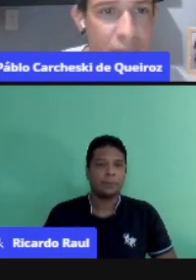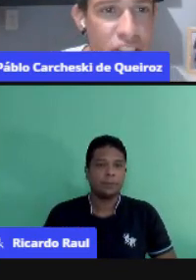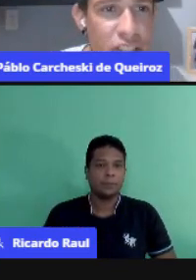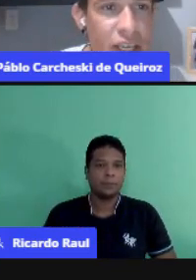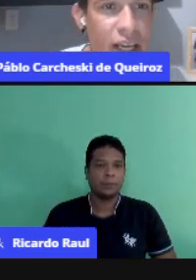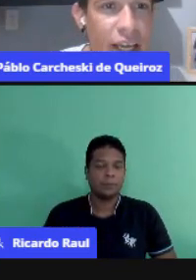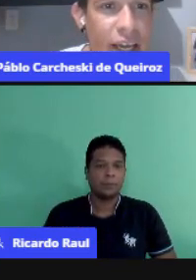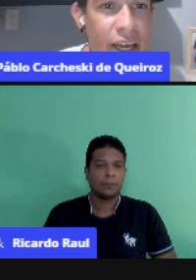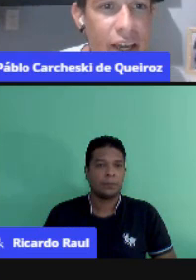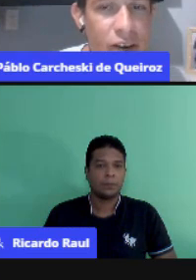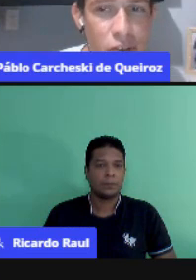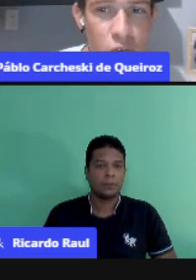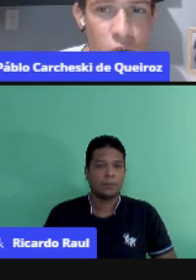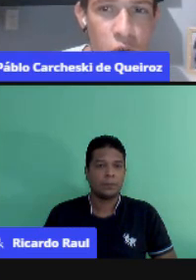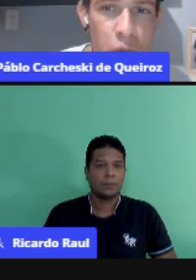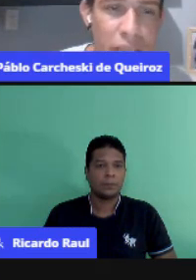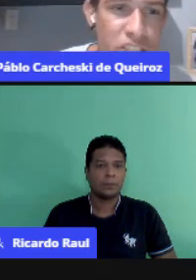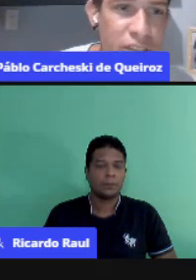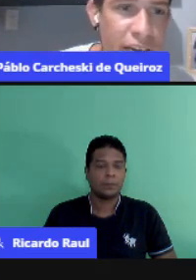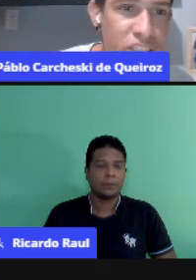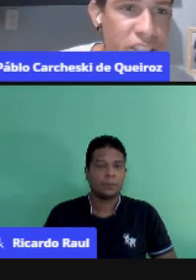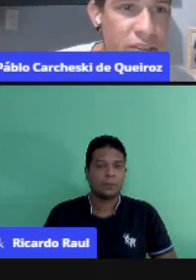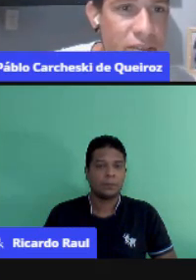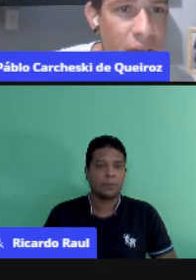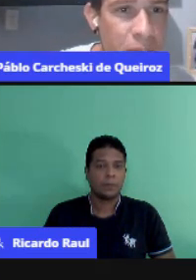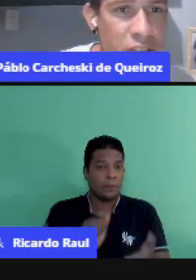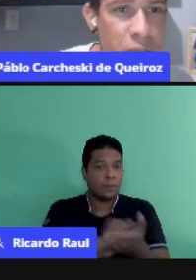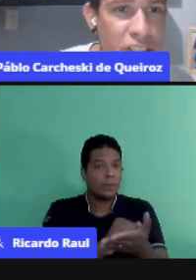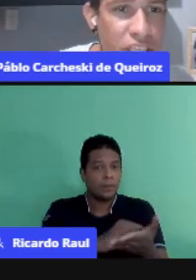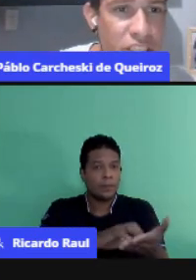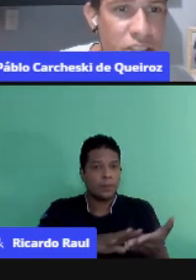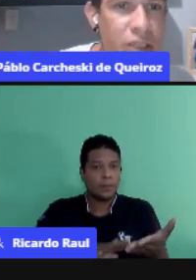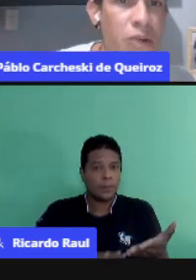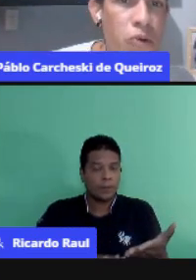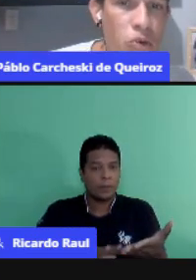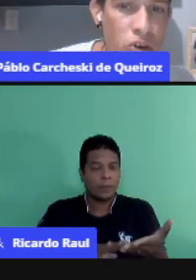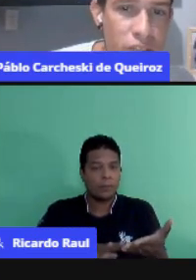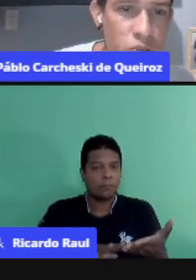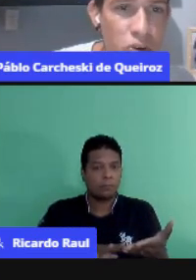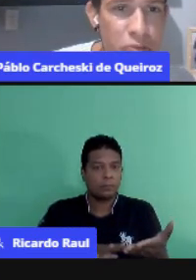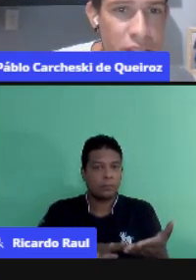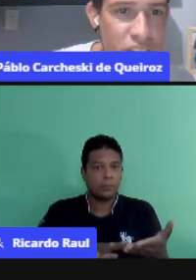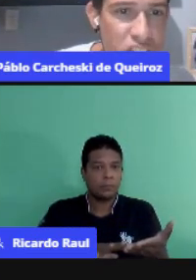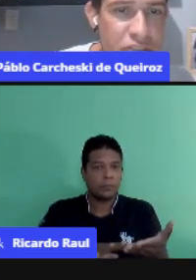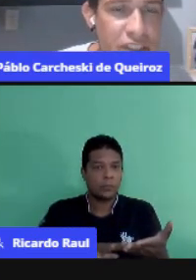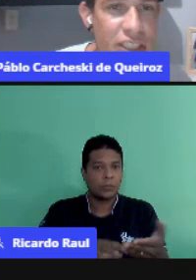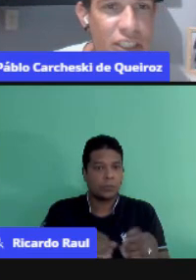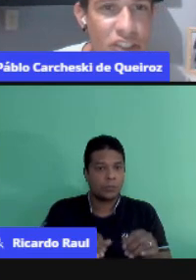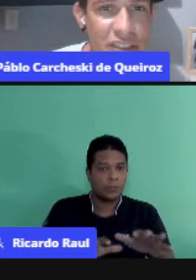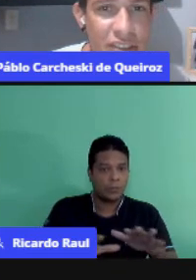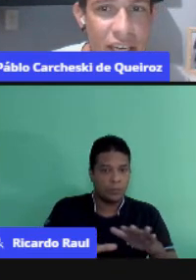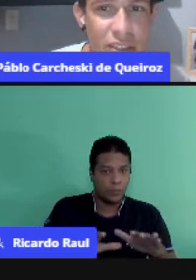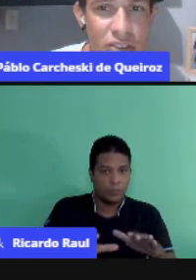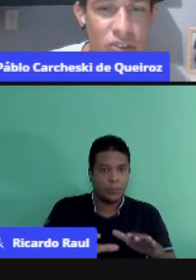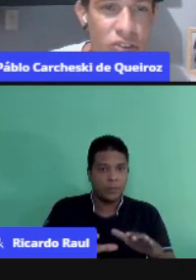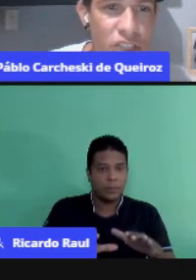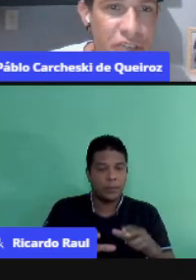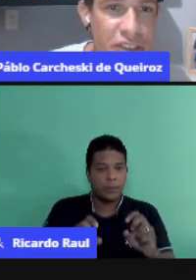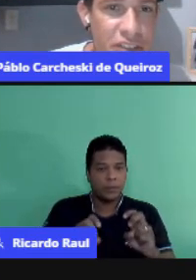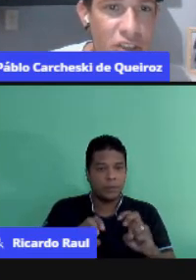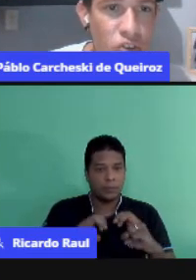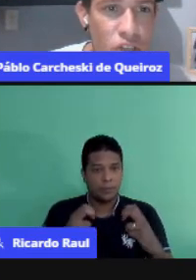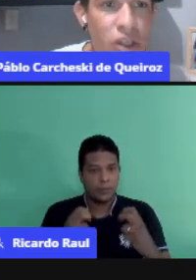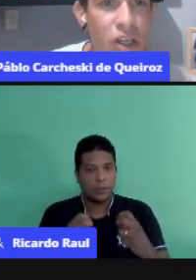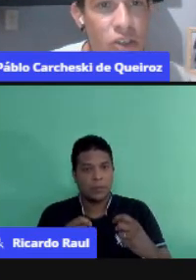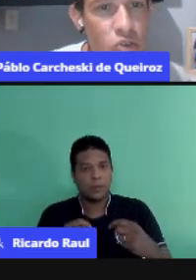né, novamente, uma atividade que apareceu para a gente por conta do movimento que a gente fez ali na nossa sala, do